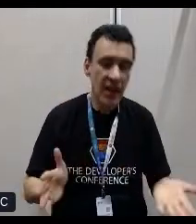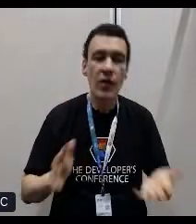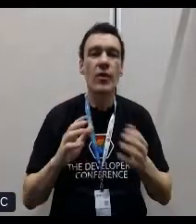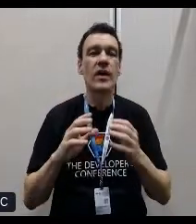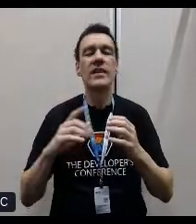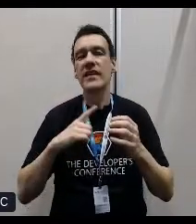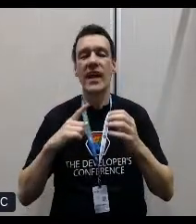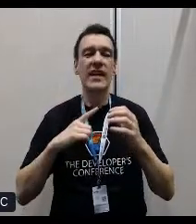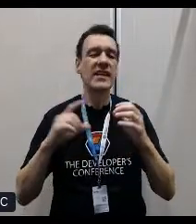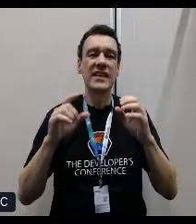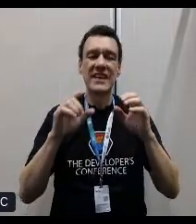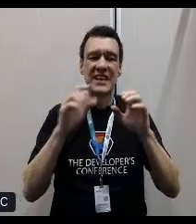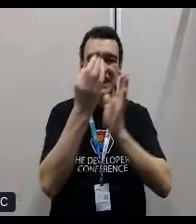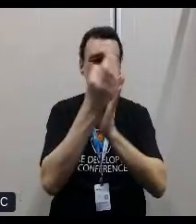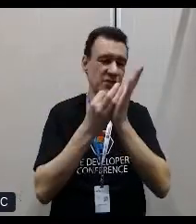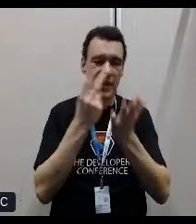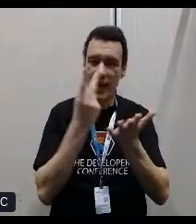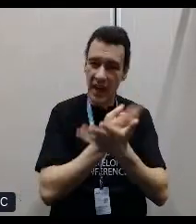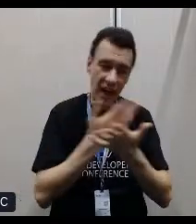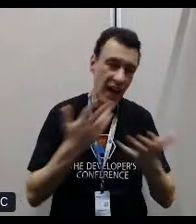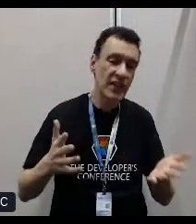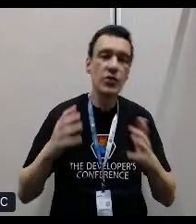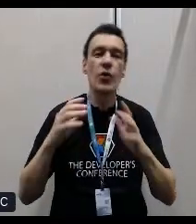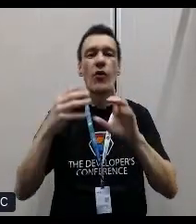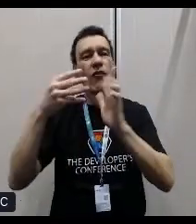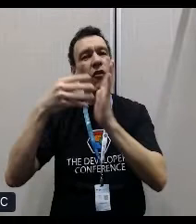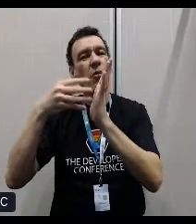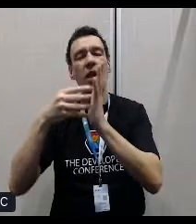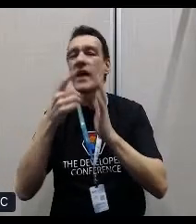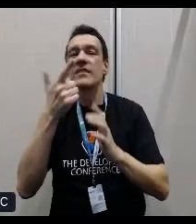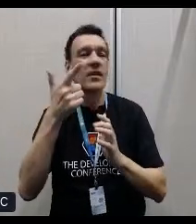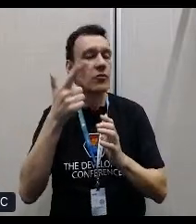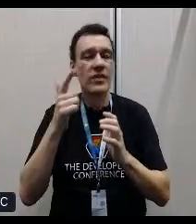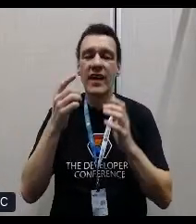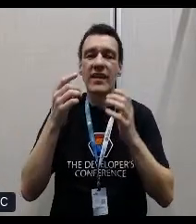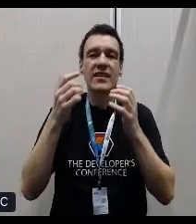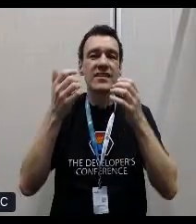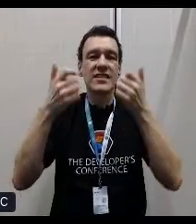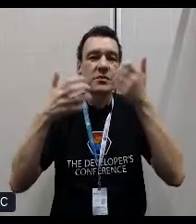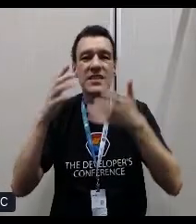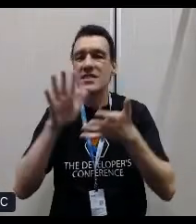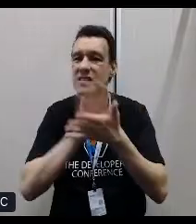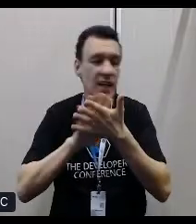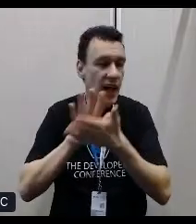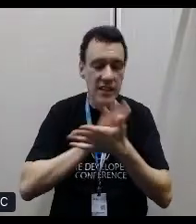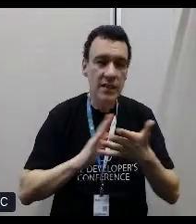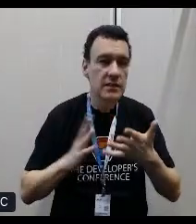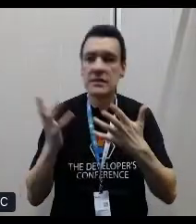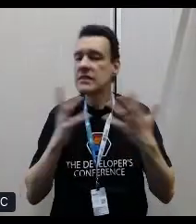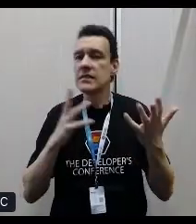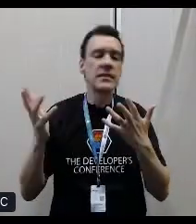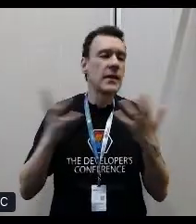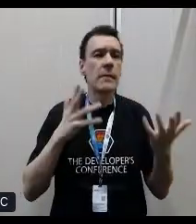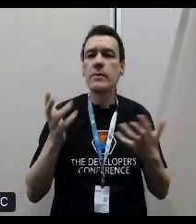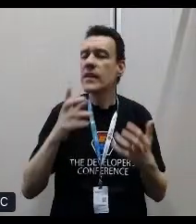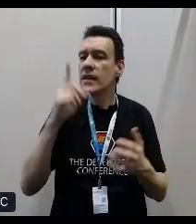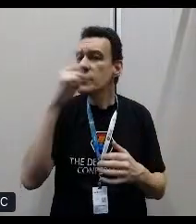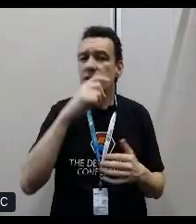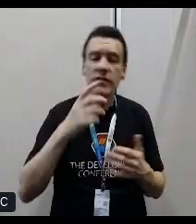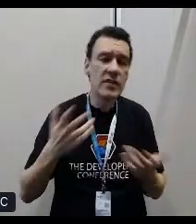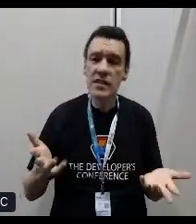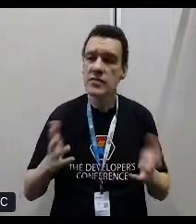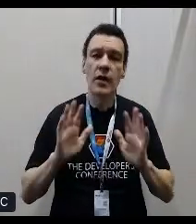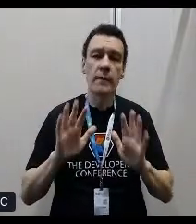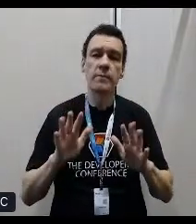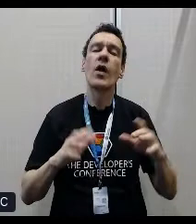redimensionamento, formulário sem label, né, sem descrição, então uma série de coisas que, na experiência de outras